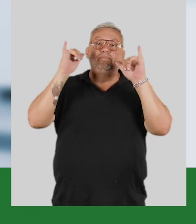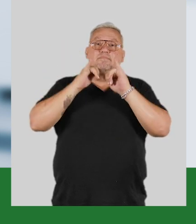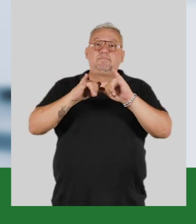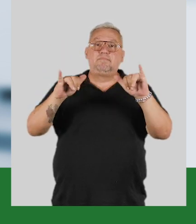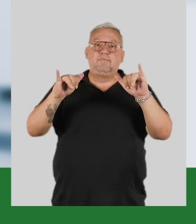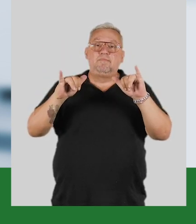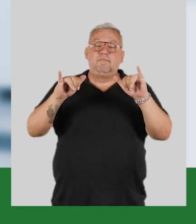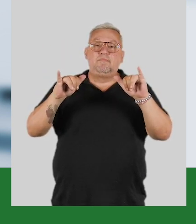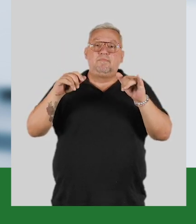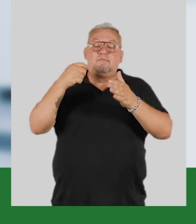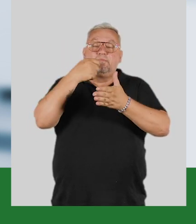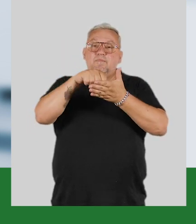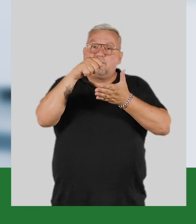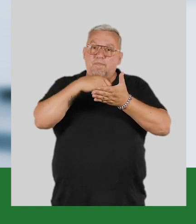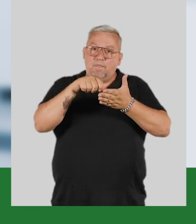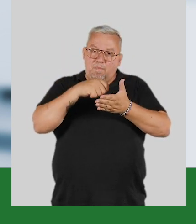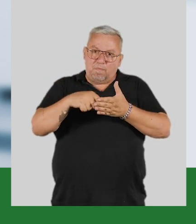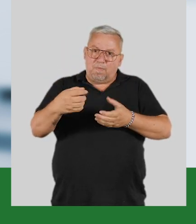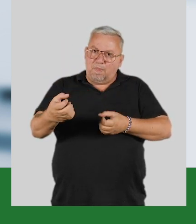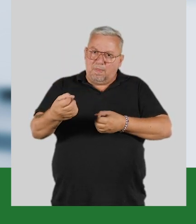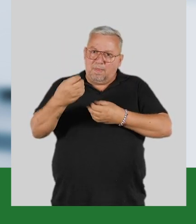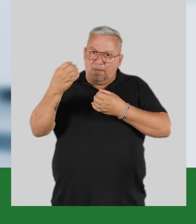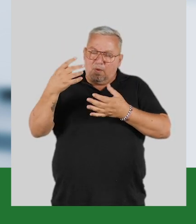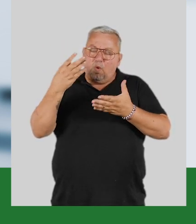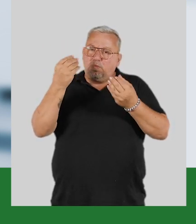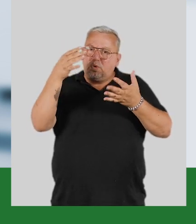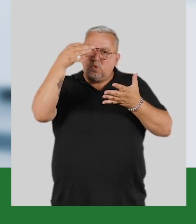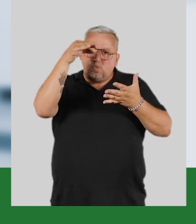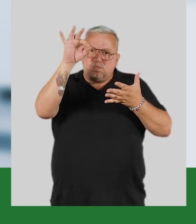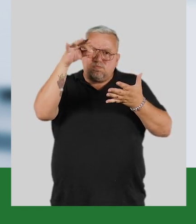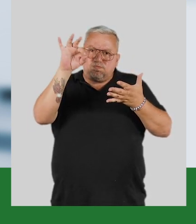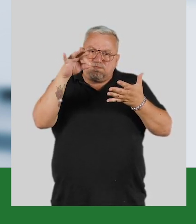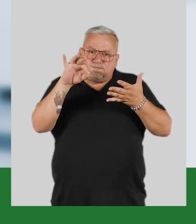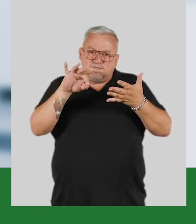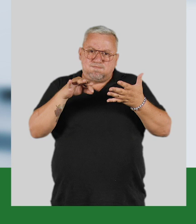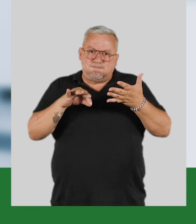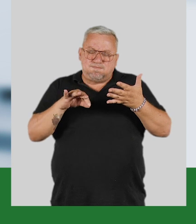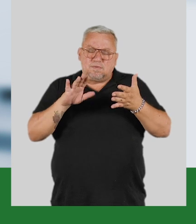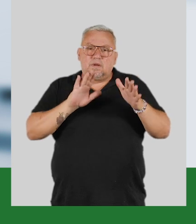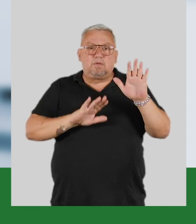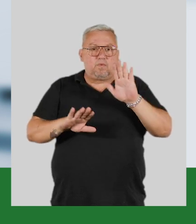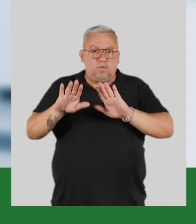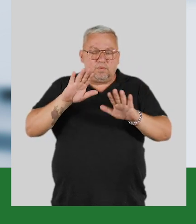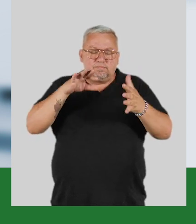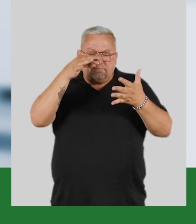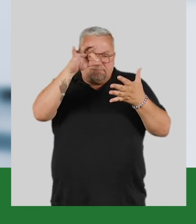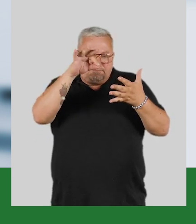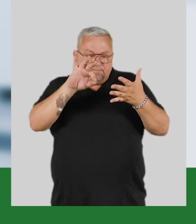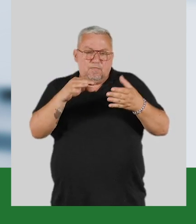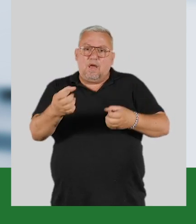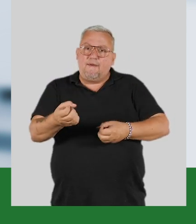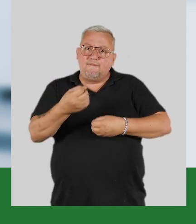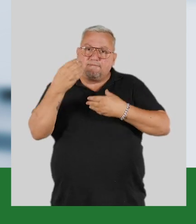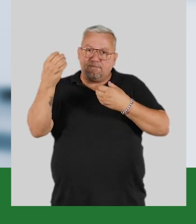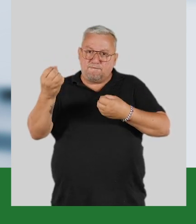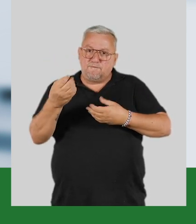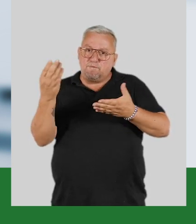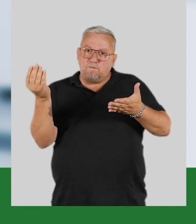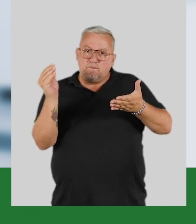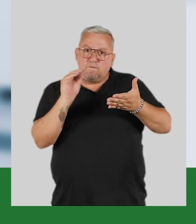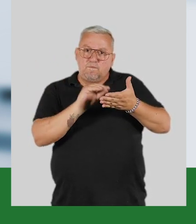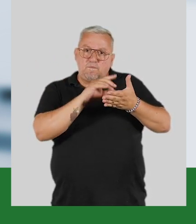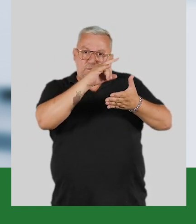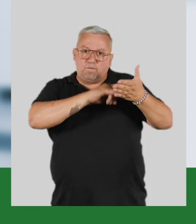casos, preencher os dados com muito detalhe, tá? Primar pelo preenchimento adequado das informações e colocar ali